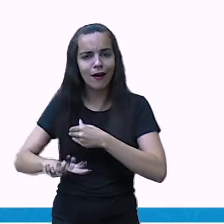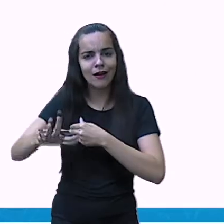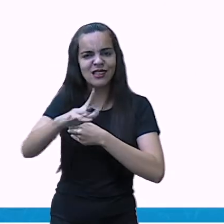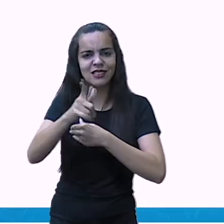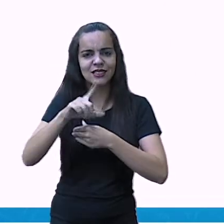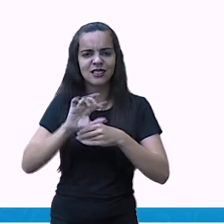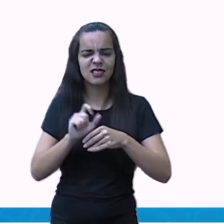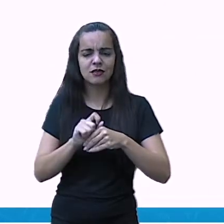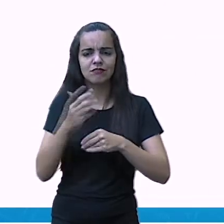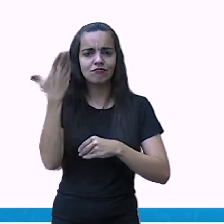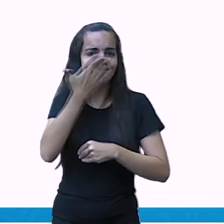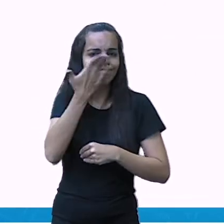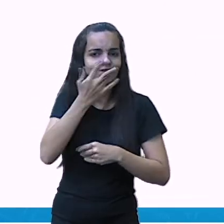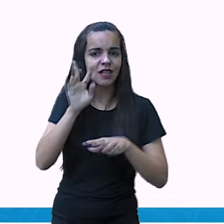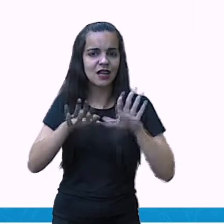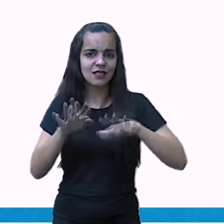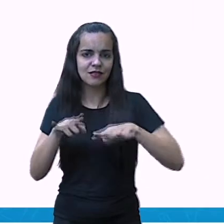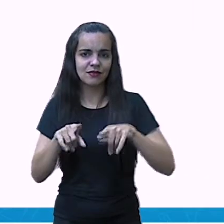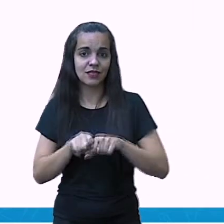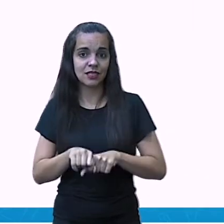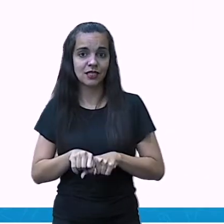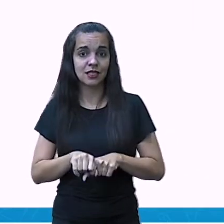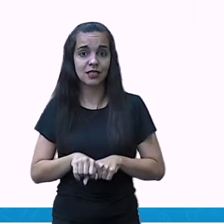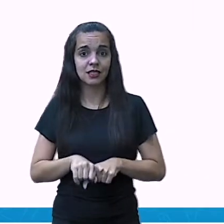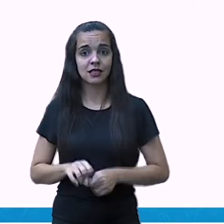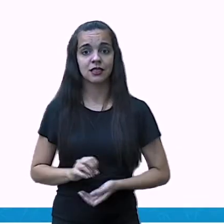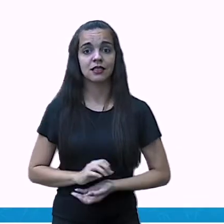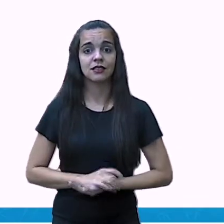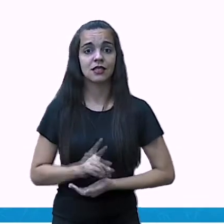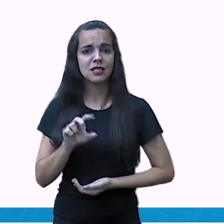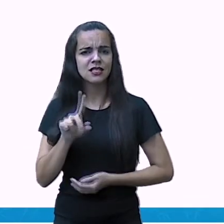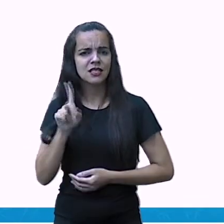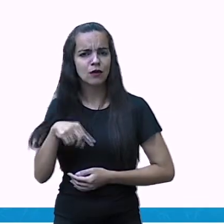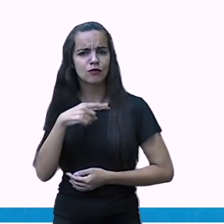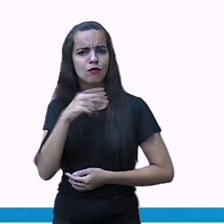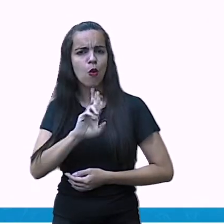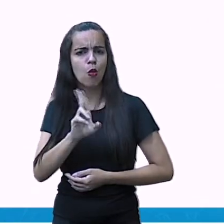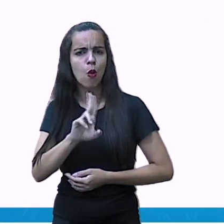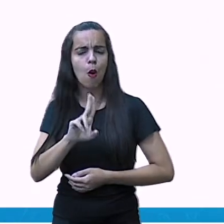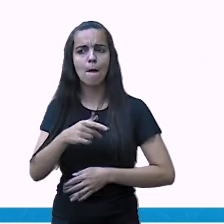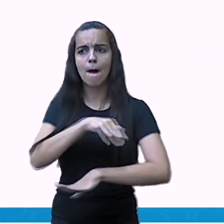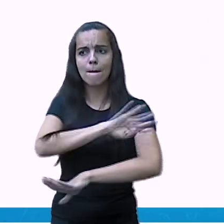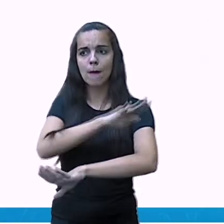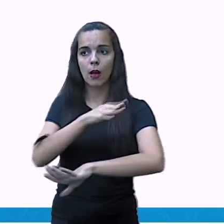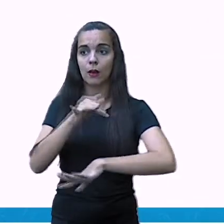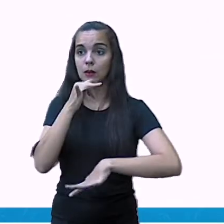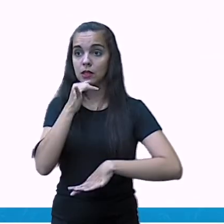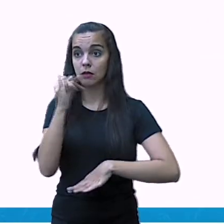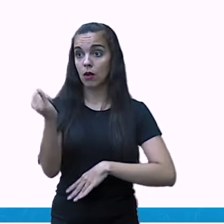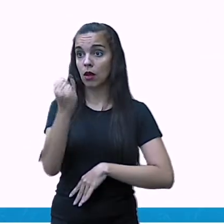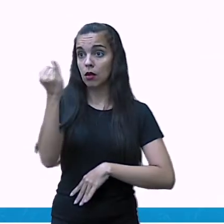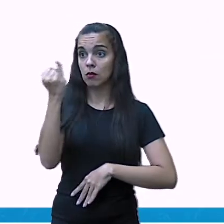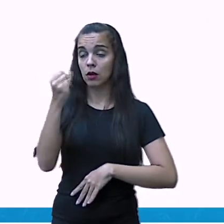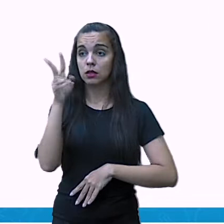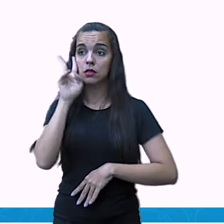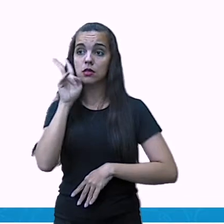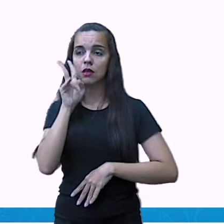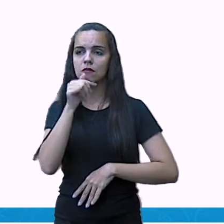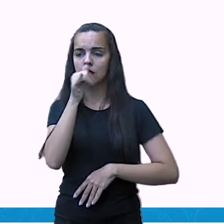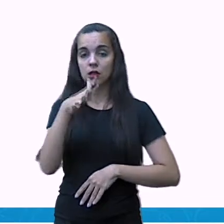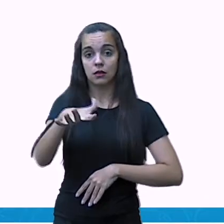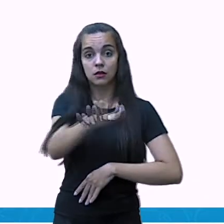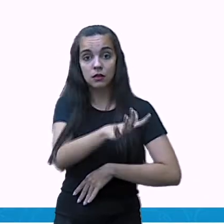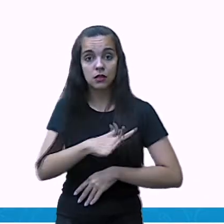muitos desníveis. Então é importante isso. Olha aqui, olha. São áreas